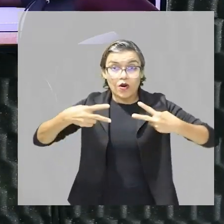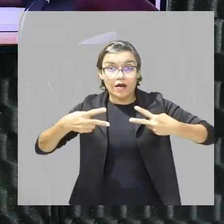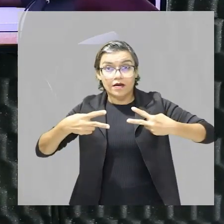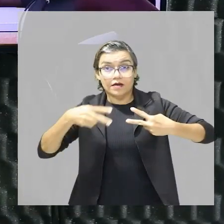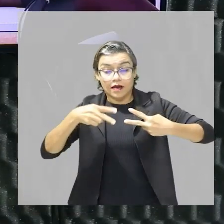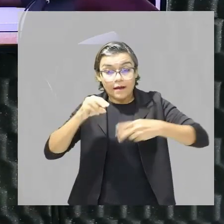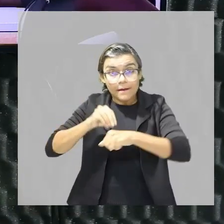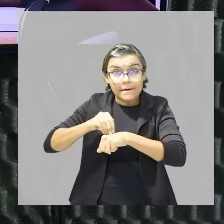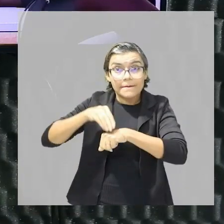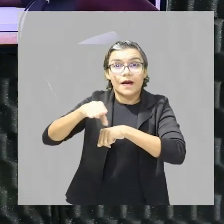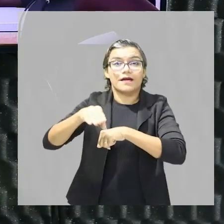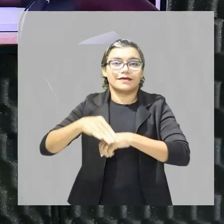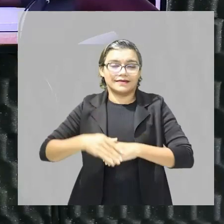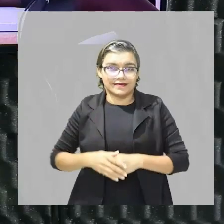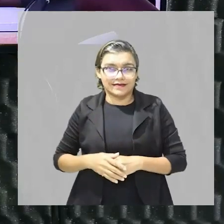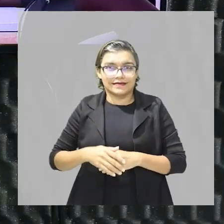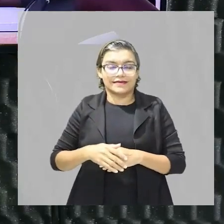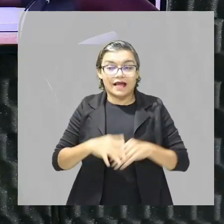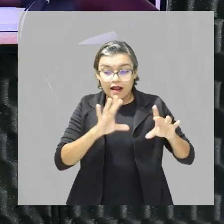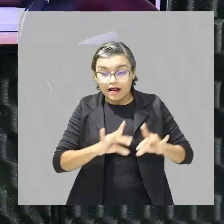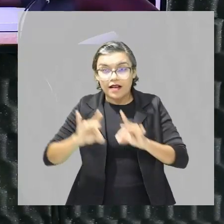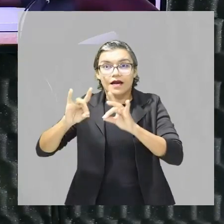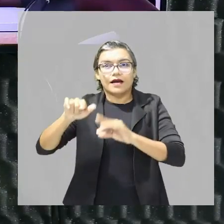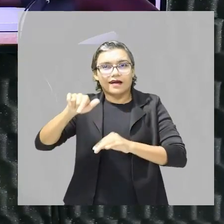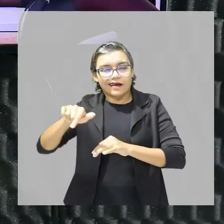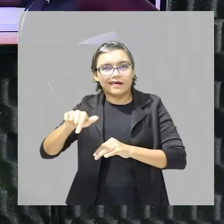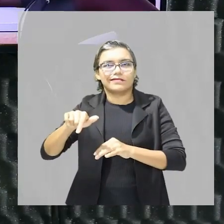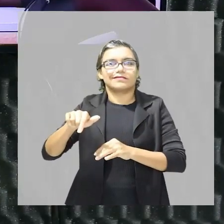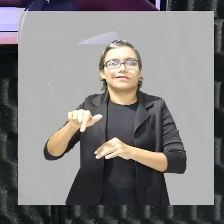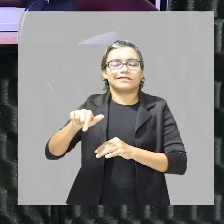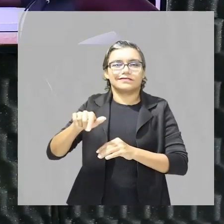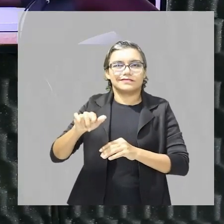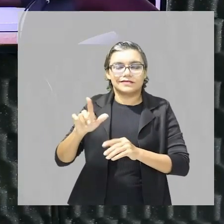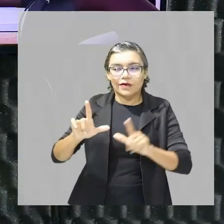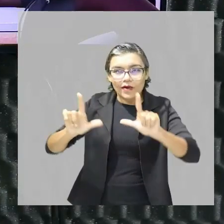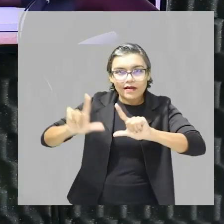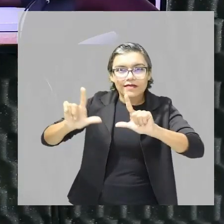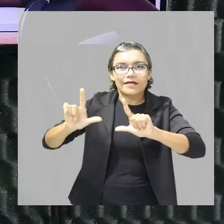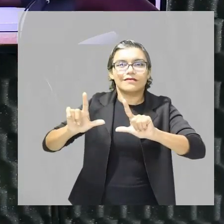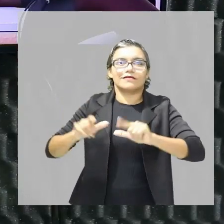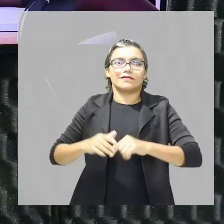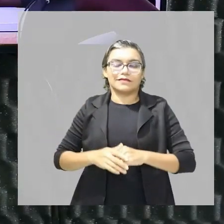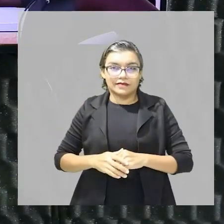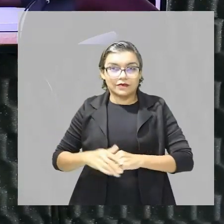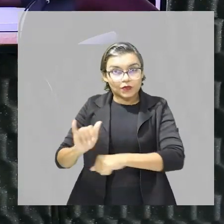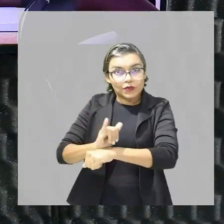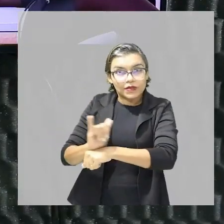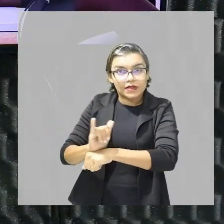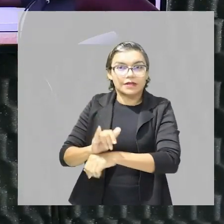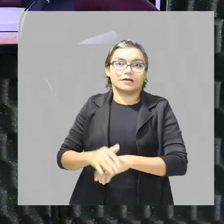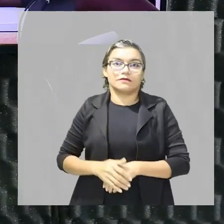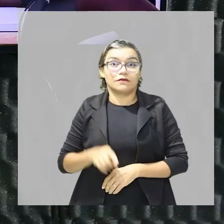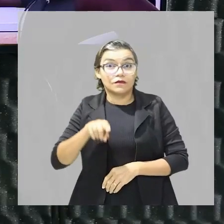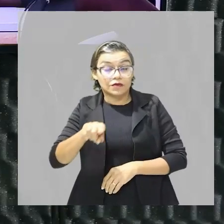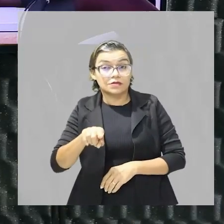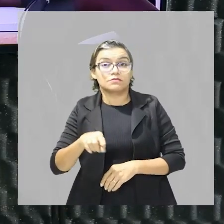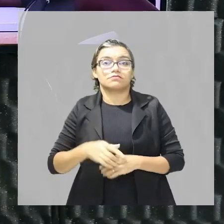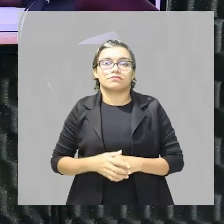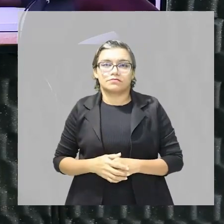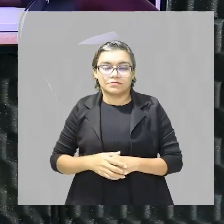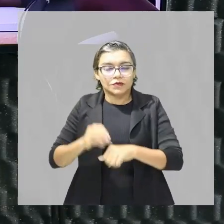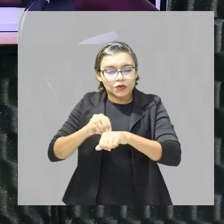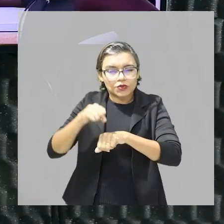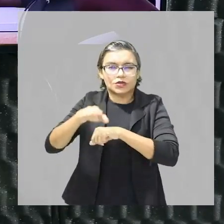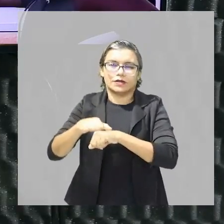aconselha ele acompanhar a plataforma Gonçalves você vai ficar de bom tamanho então eu conto com a sua participação eu conto com a sua autonomia Eu conto até com a sua